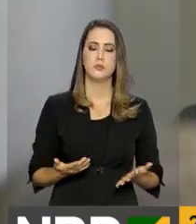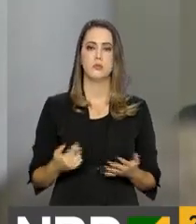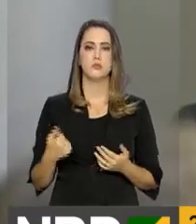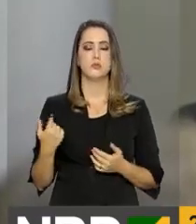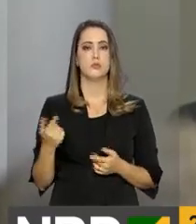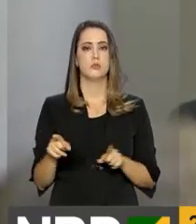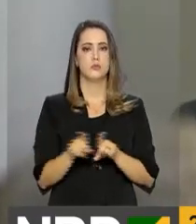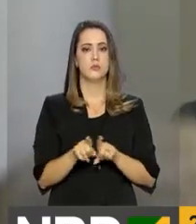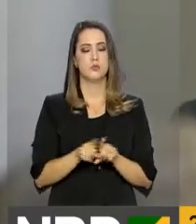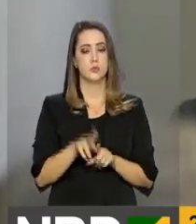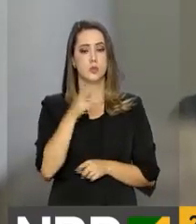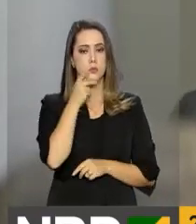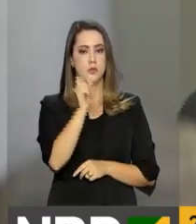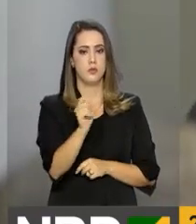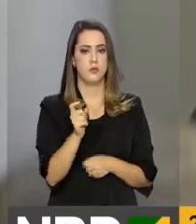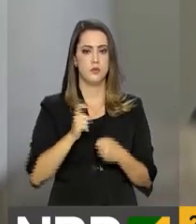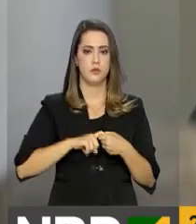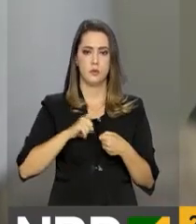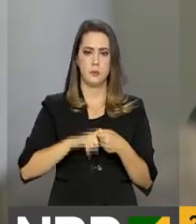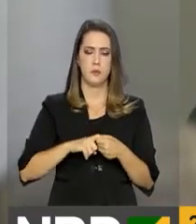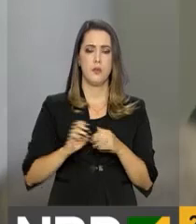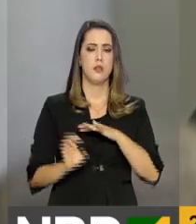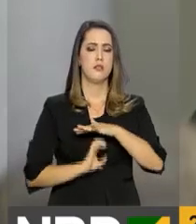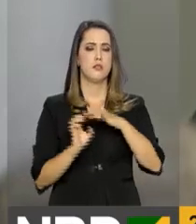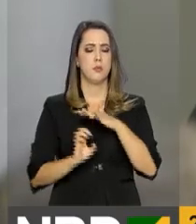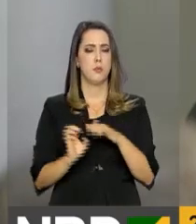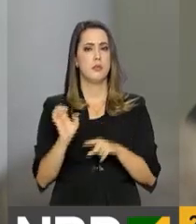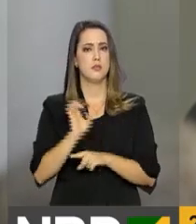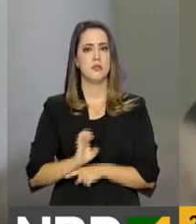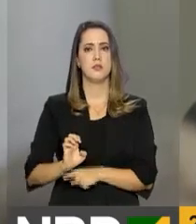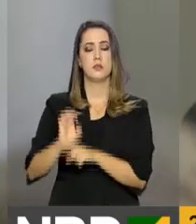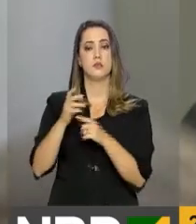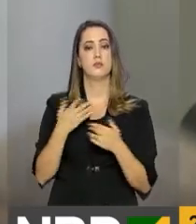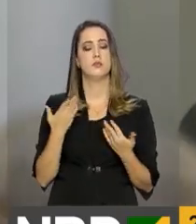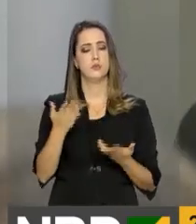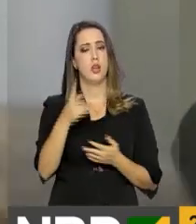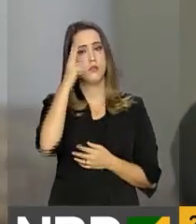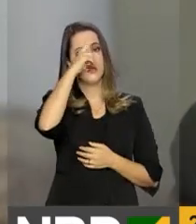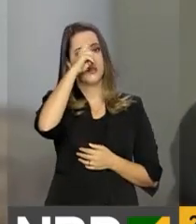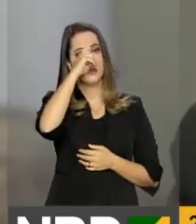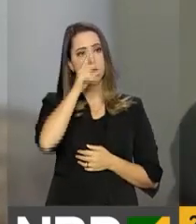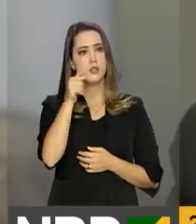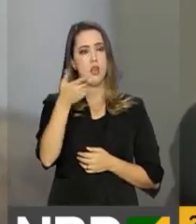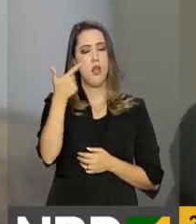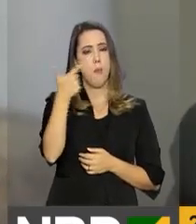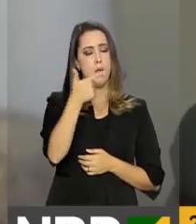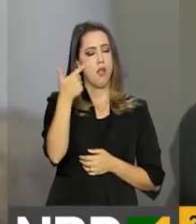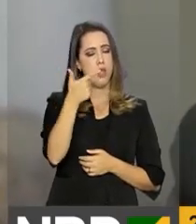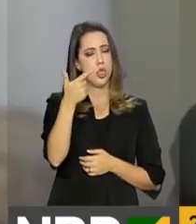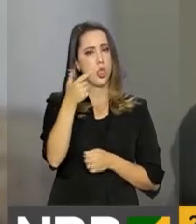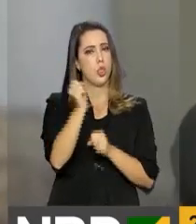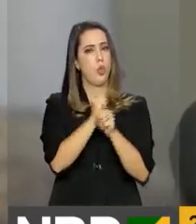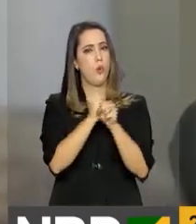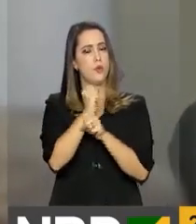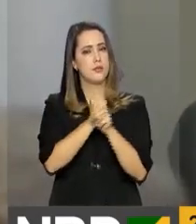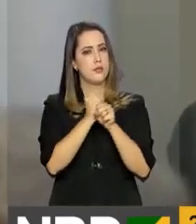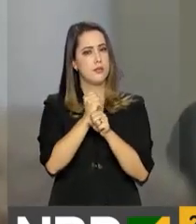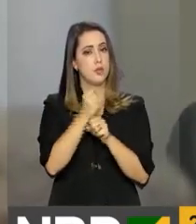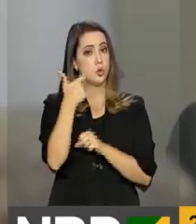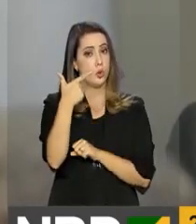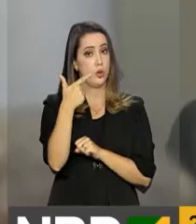como falo da recuperação das empresas estatais. Vocês se lembram que há 2 anos e meio, 3 anos atrás,